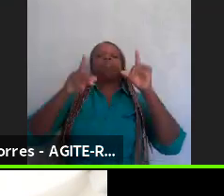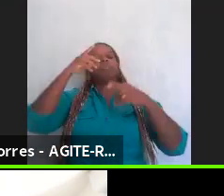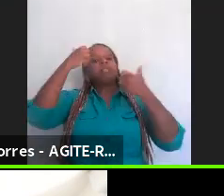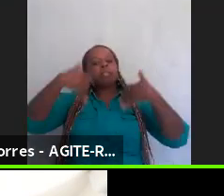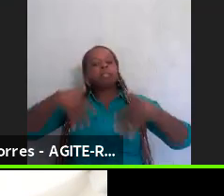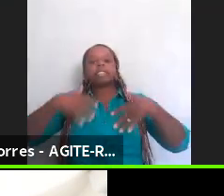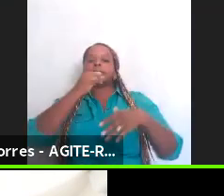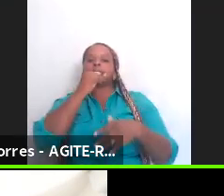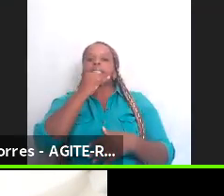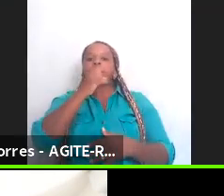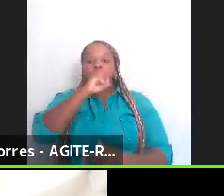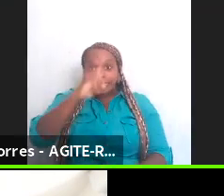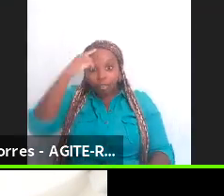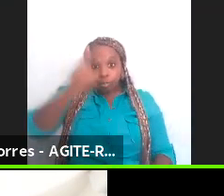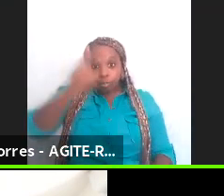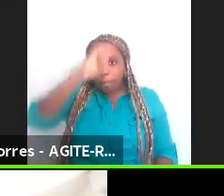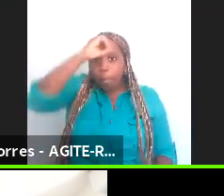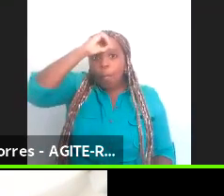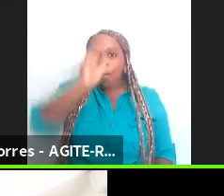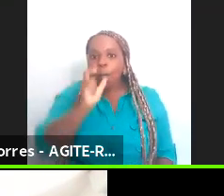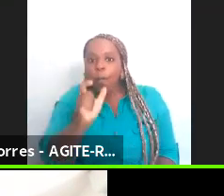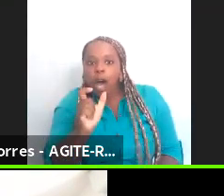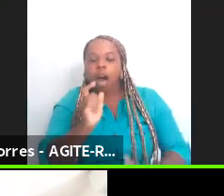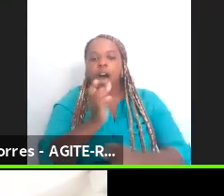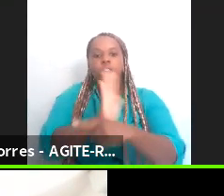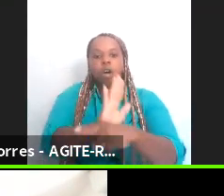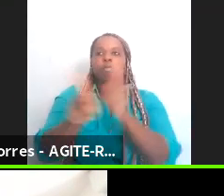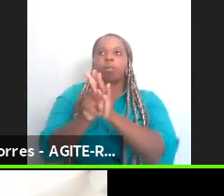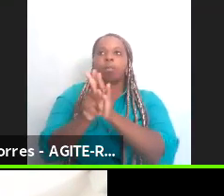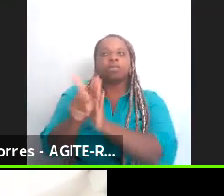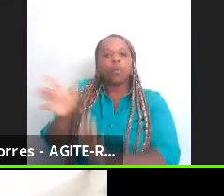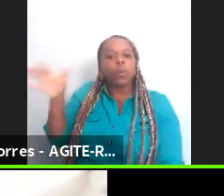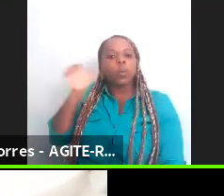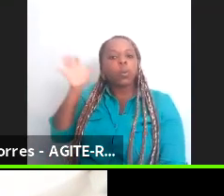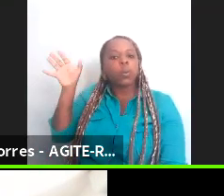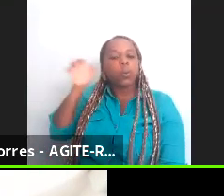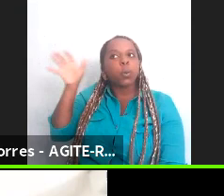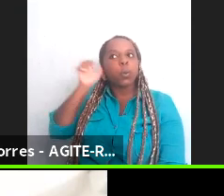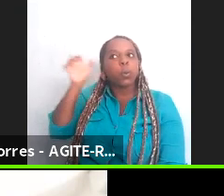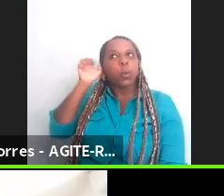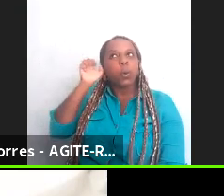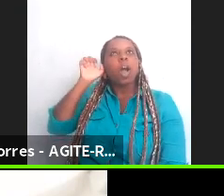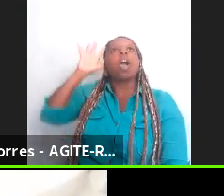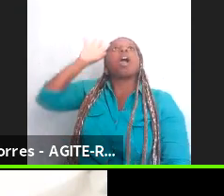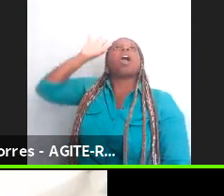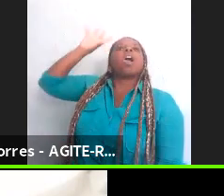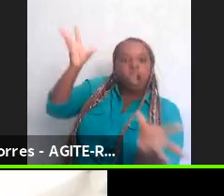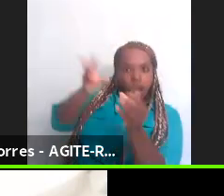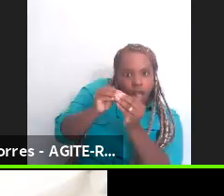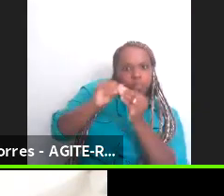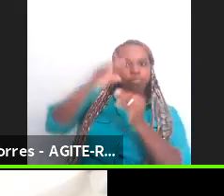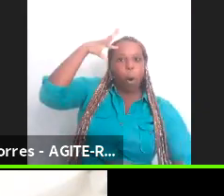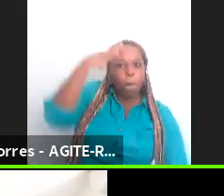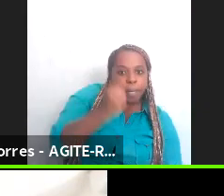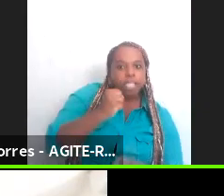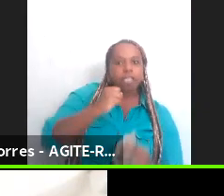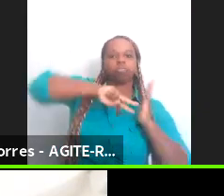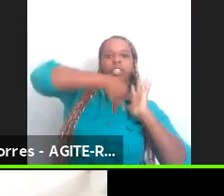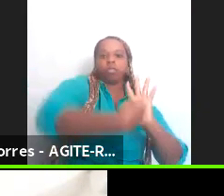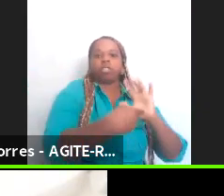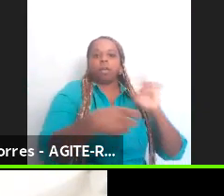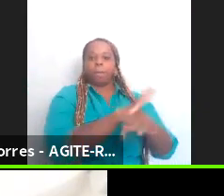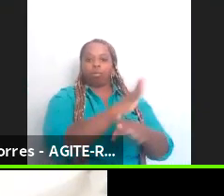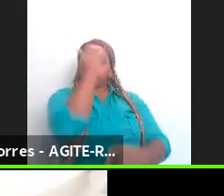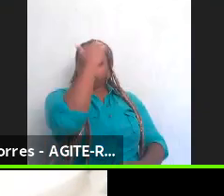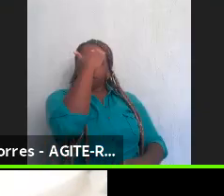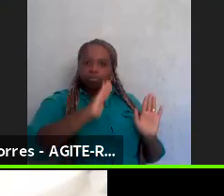não sabe aquela palavra. Né? A gente vai ouvir o que está sendo dito, a gente vai entender o que está sendo dito e vai traduzir o que você